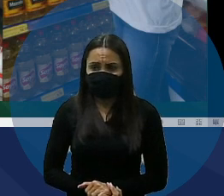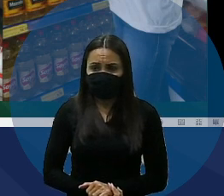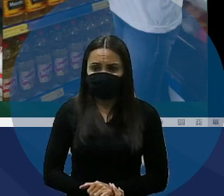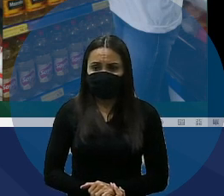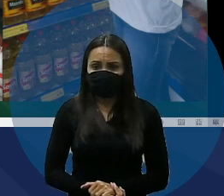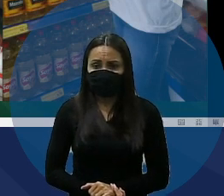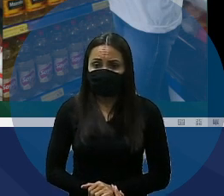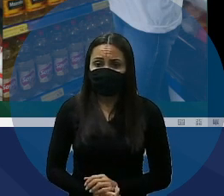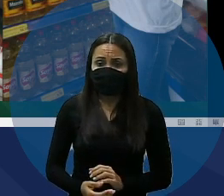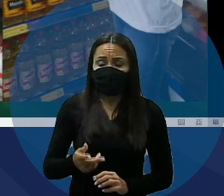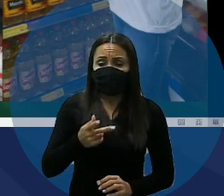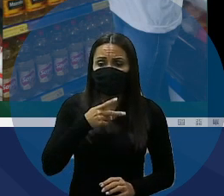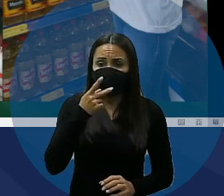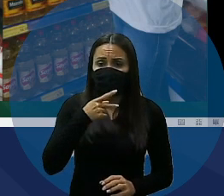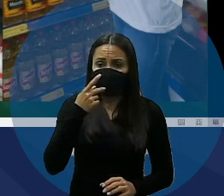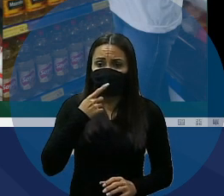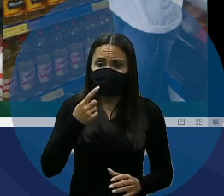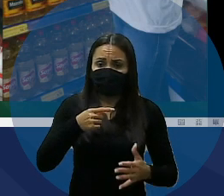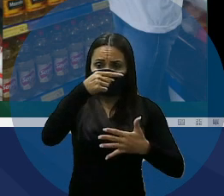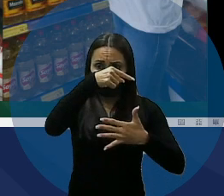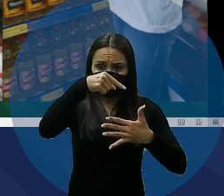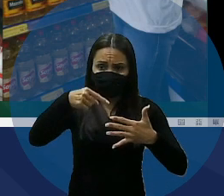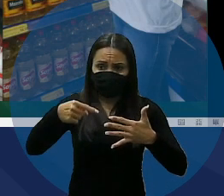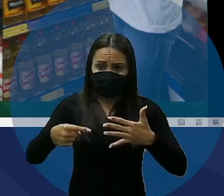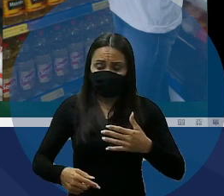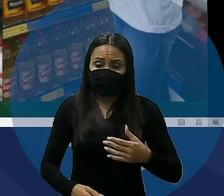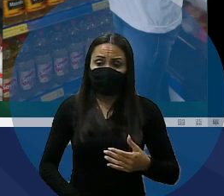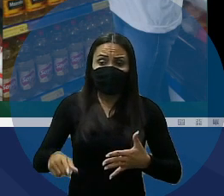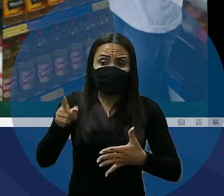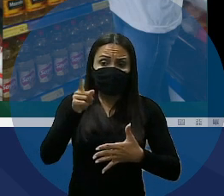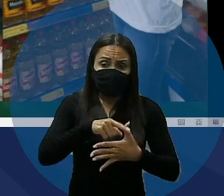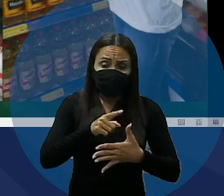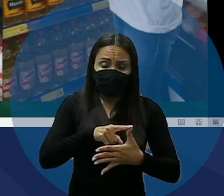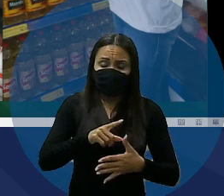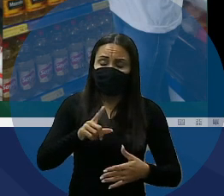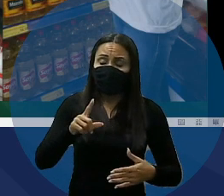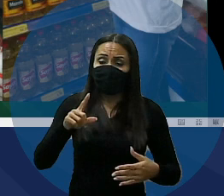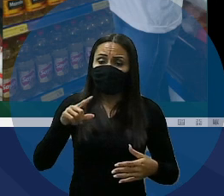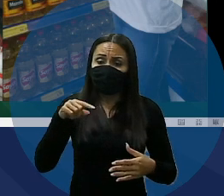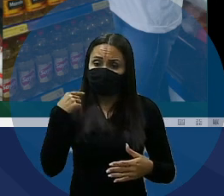sobre 7 pontos. Primeiro, quando a gente